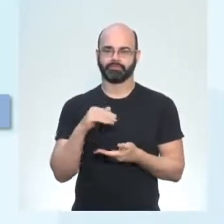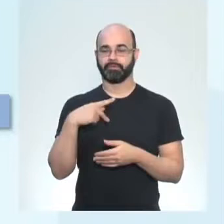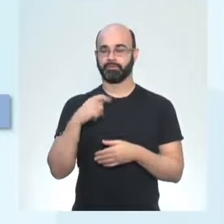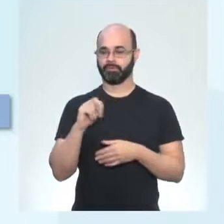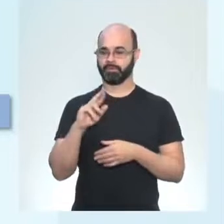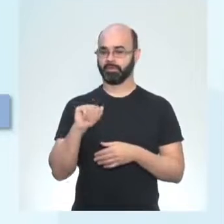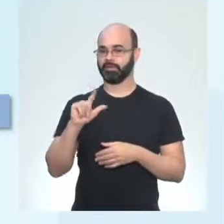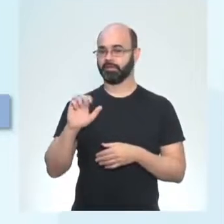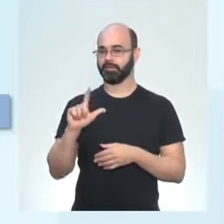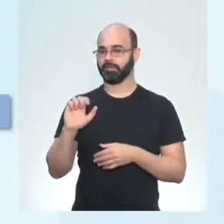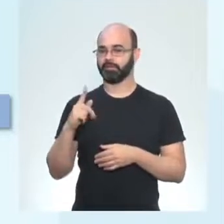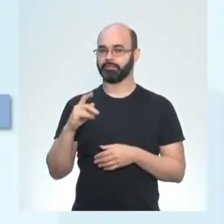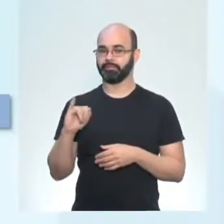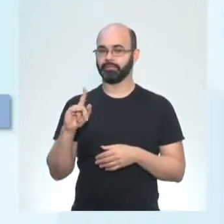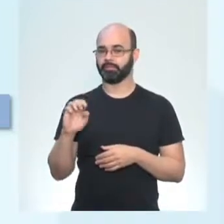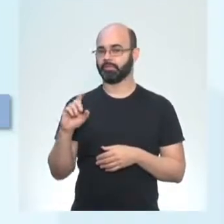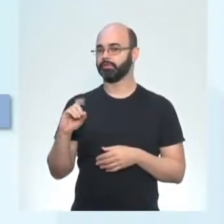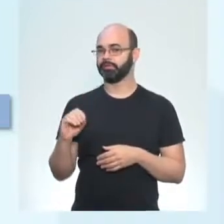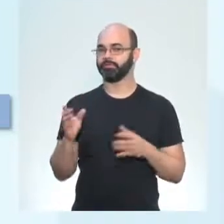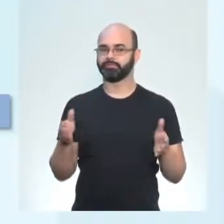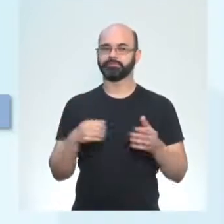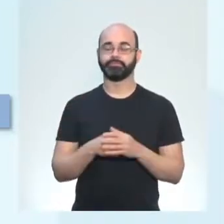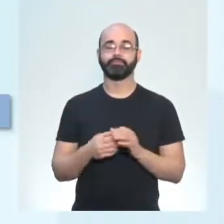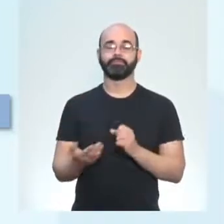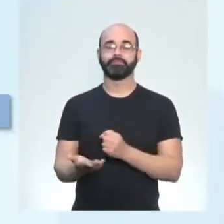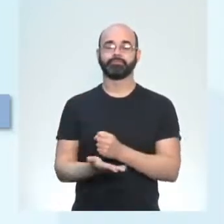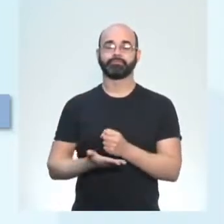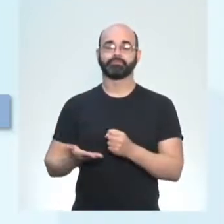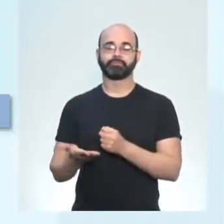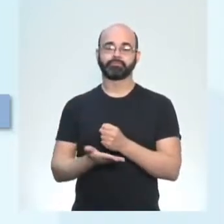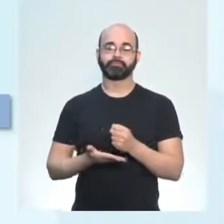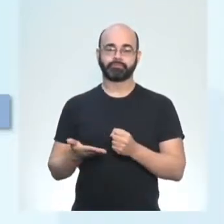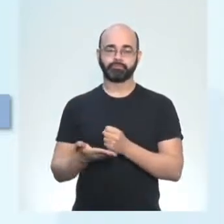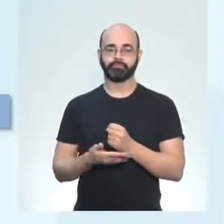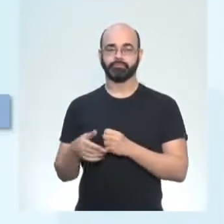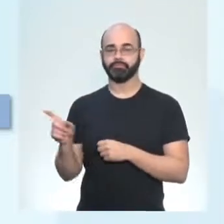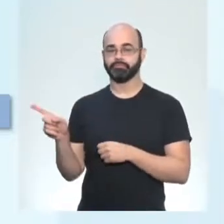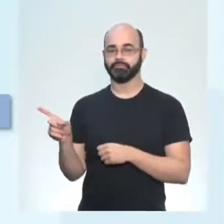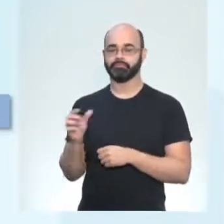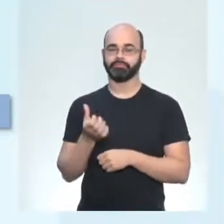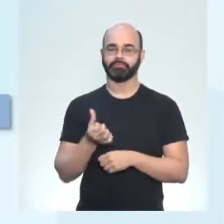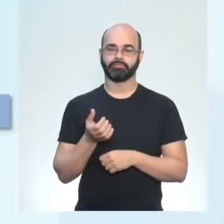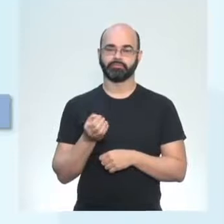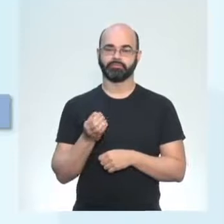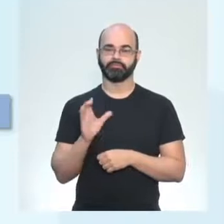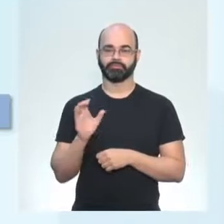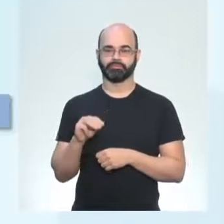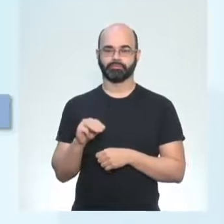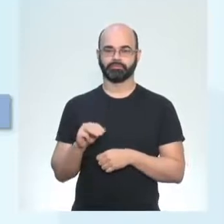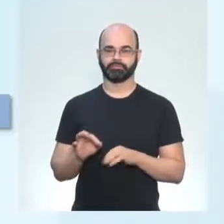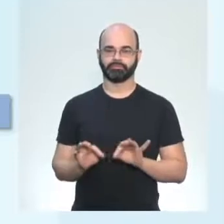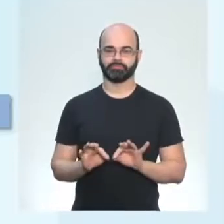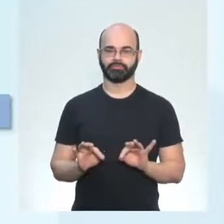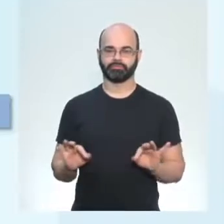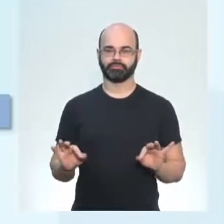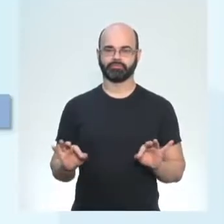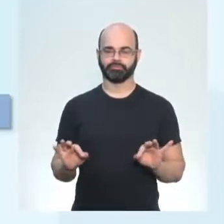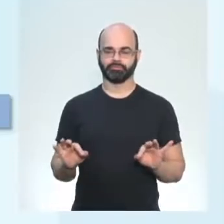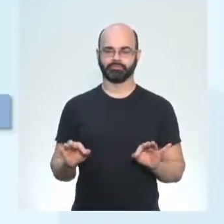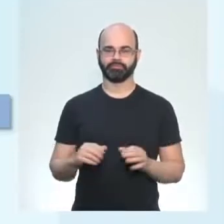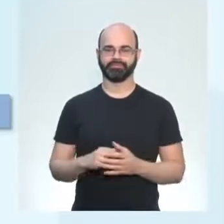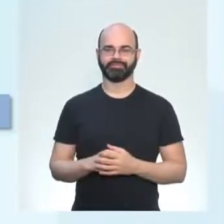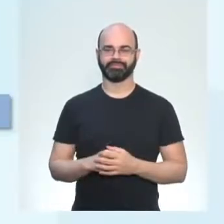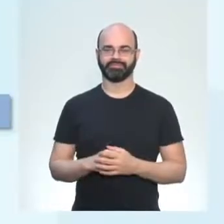medida, né? E aqui na nossa base, nós temos aí 60 centímetros. A pergunta é, qual é